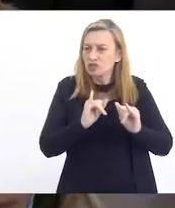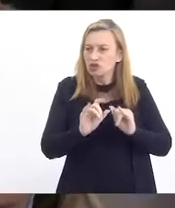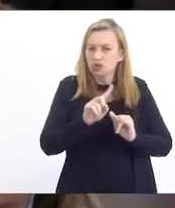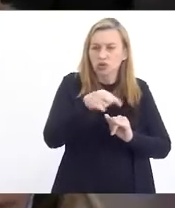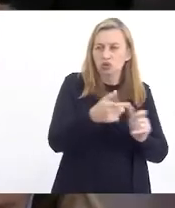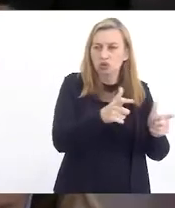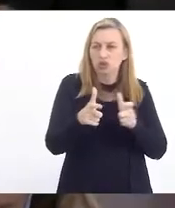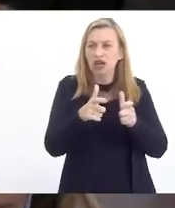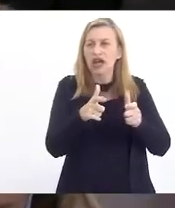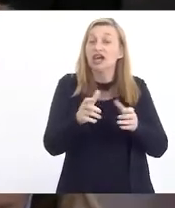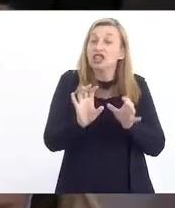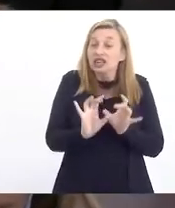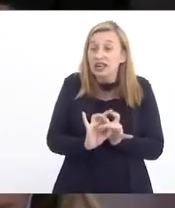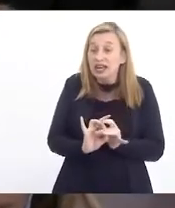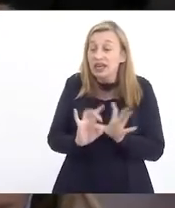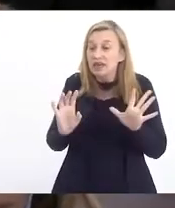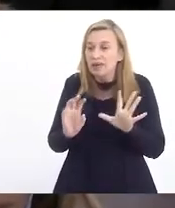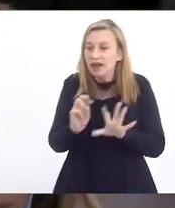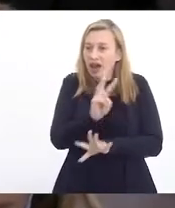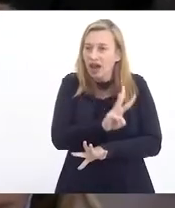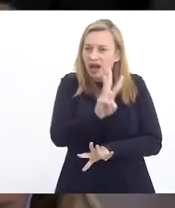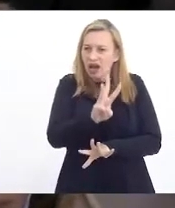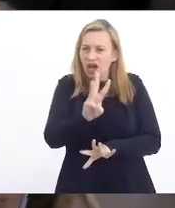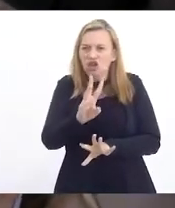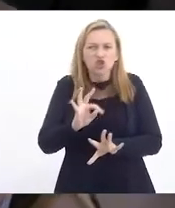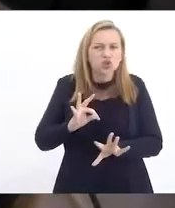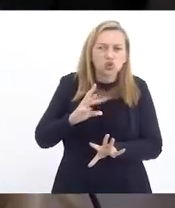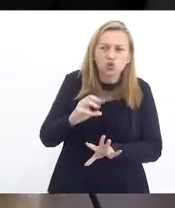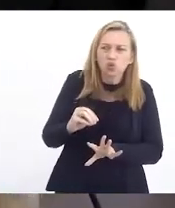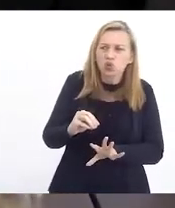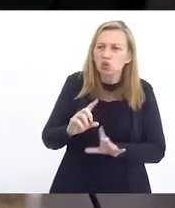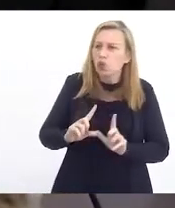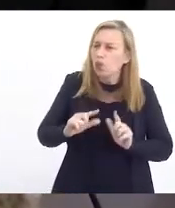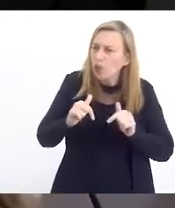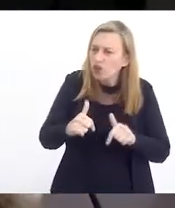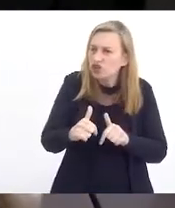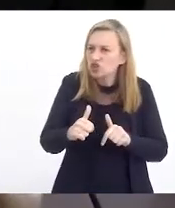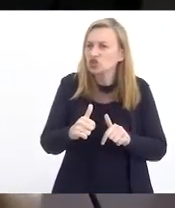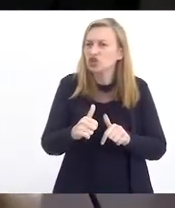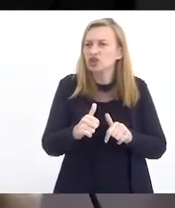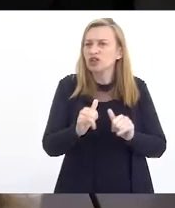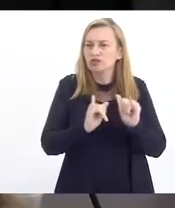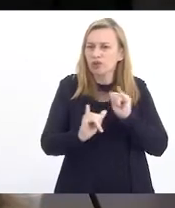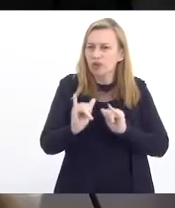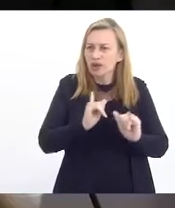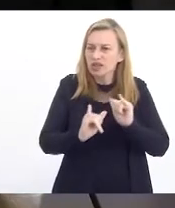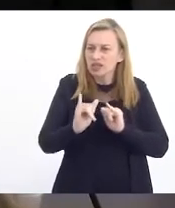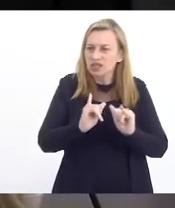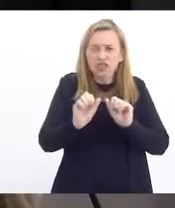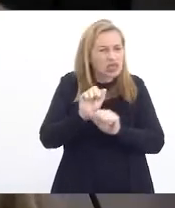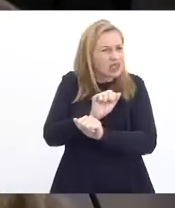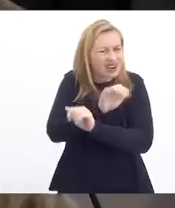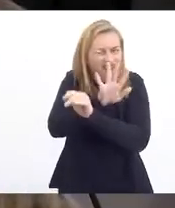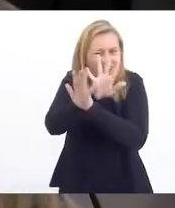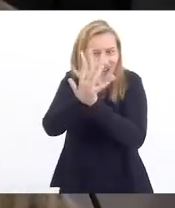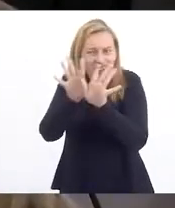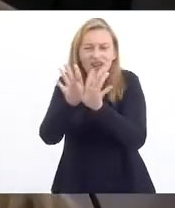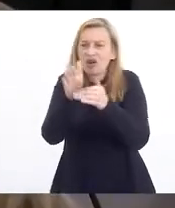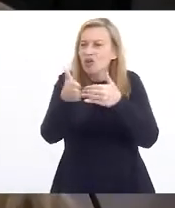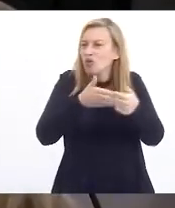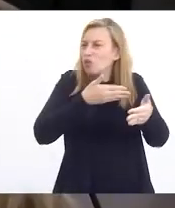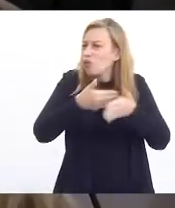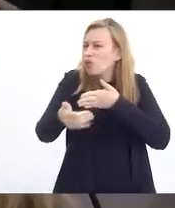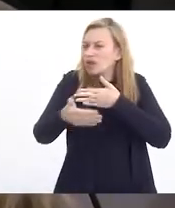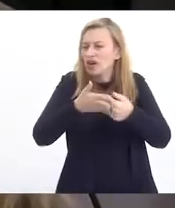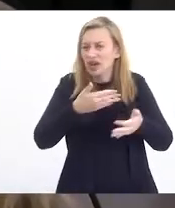Não, a gente quer disponibilizar isso. Toda atuação ela vai ser dada de forma transparente para qualquer